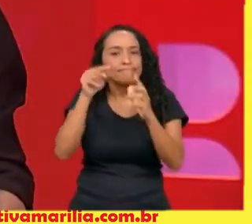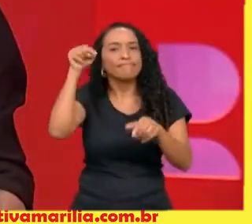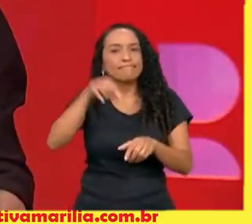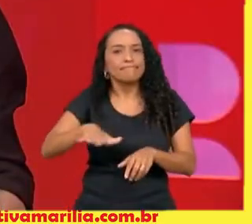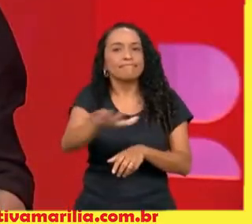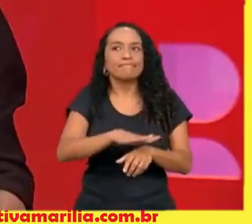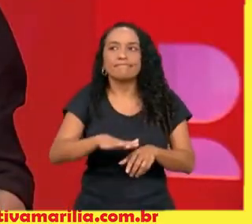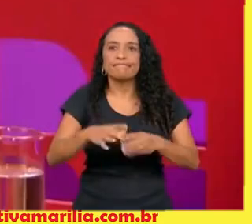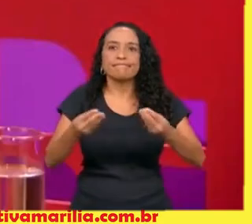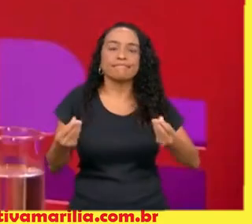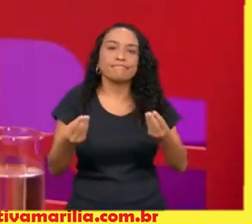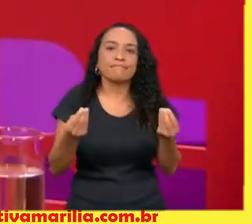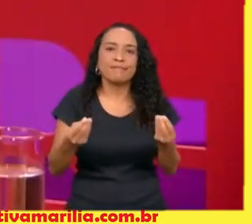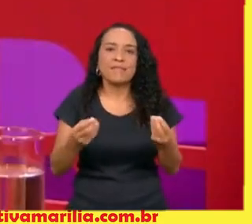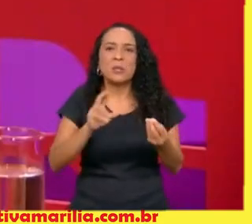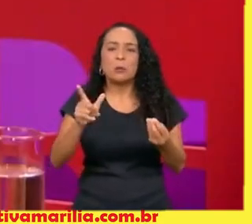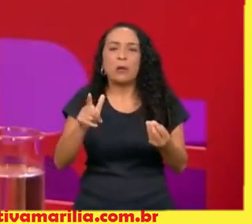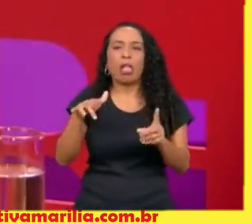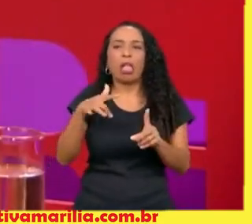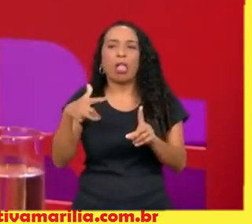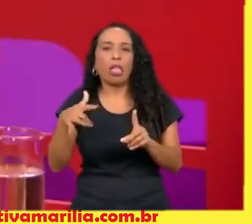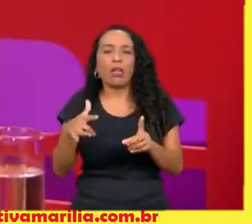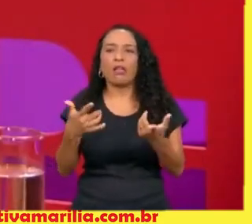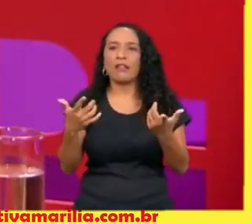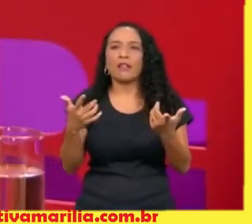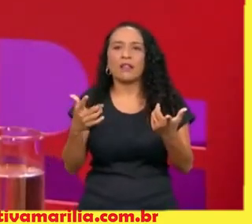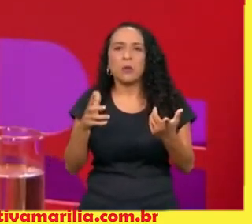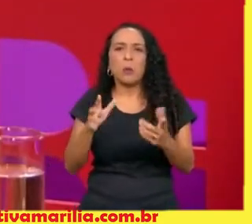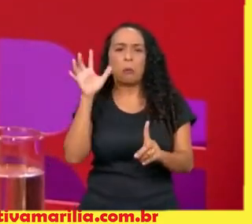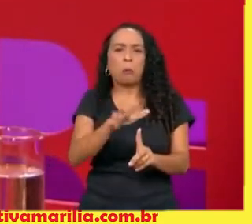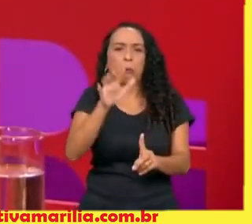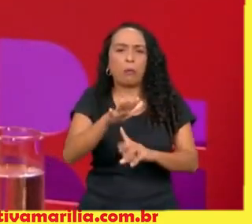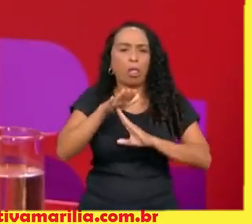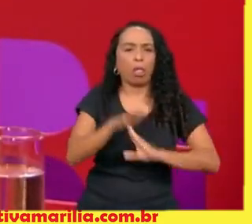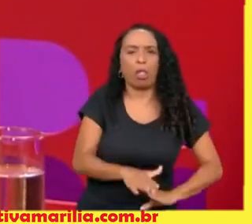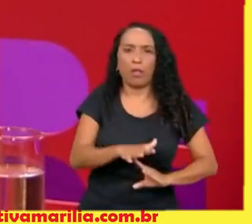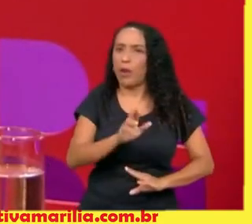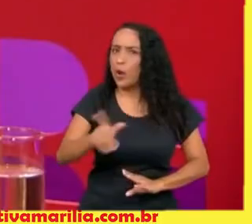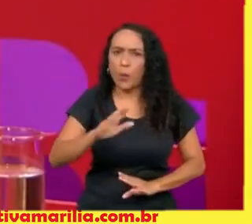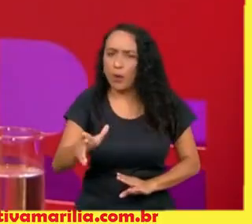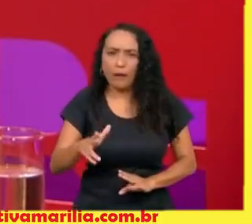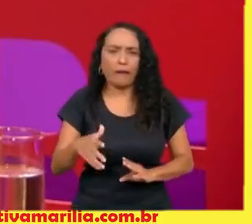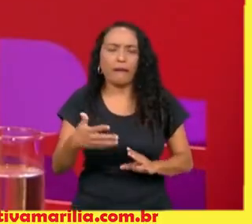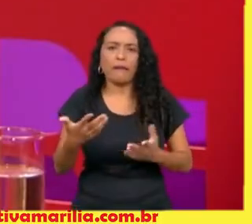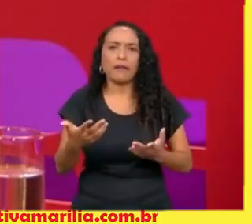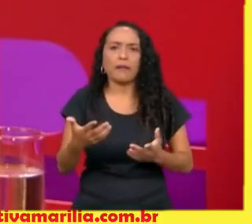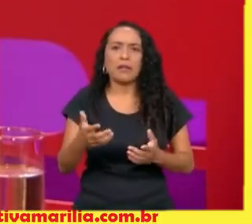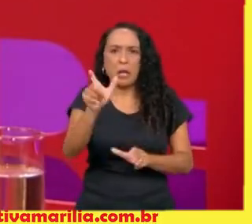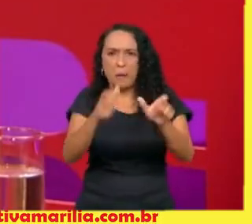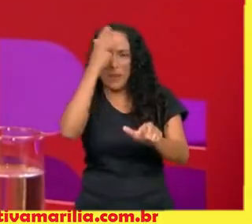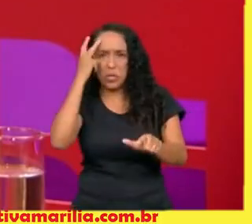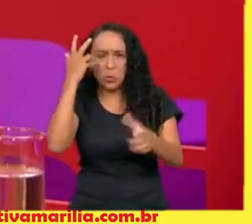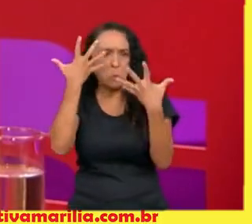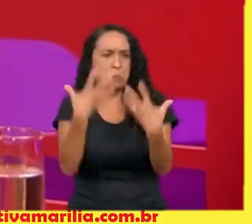Que não são alienantes, que não são opressivos, que não são para o sujeito aderir a uma